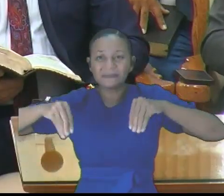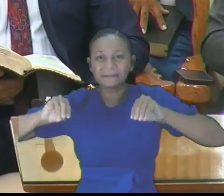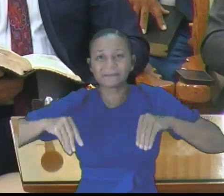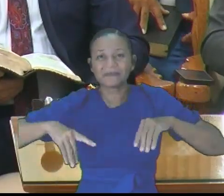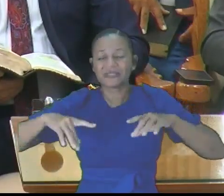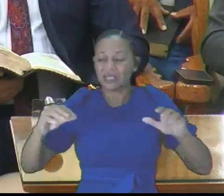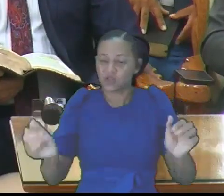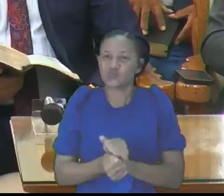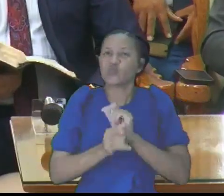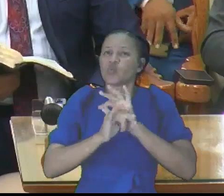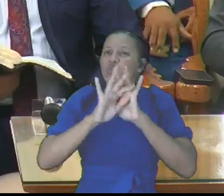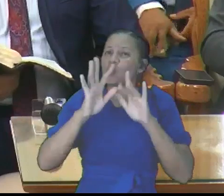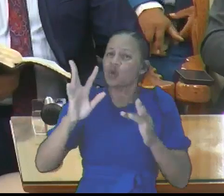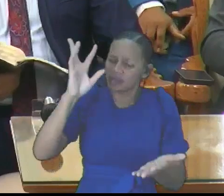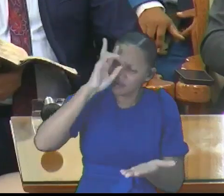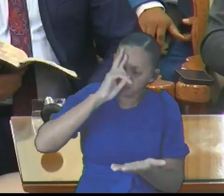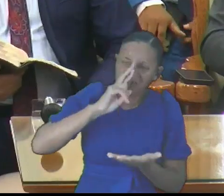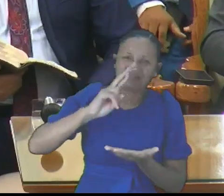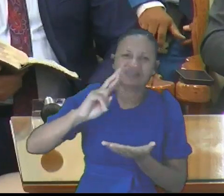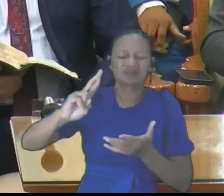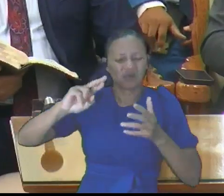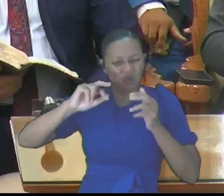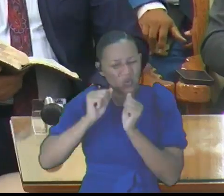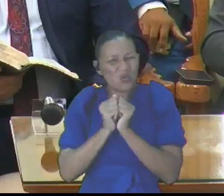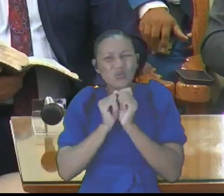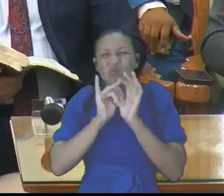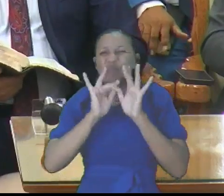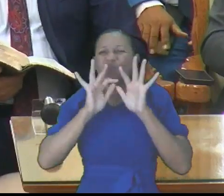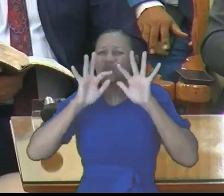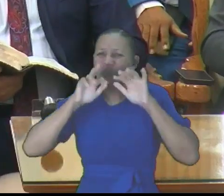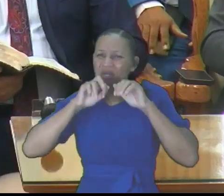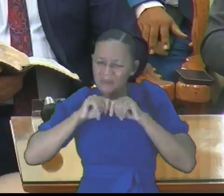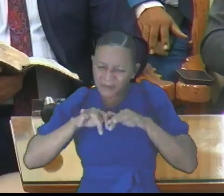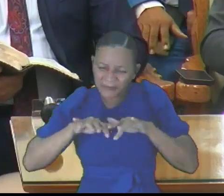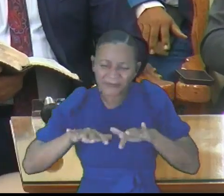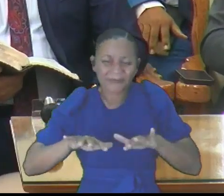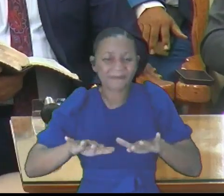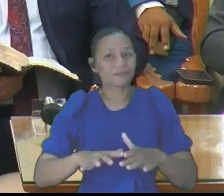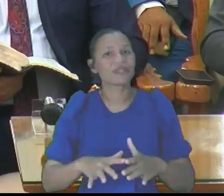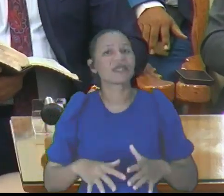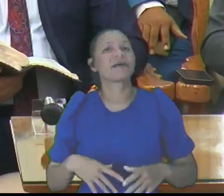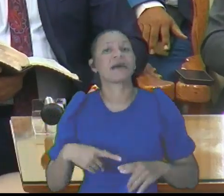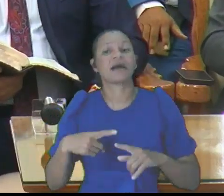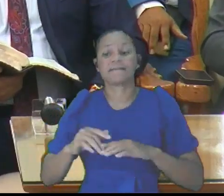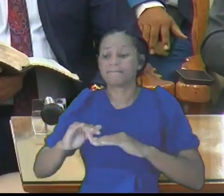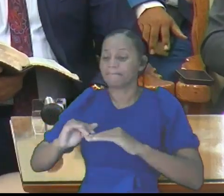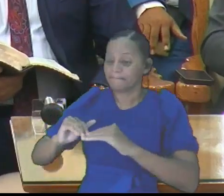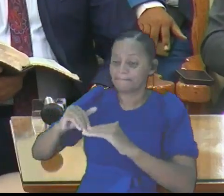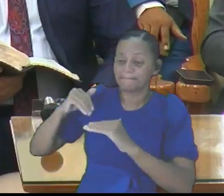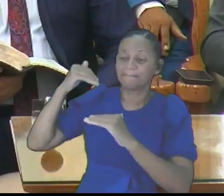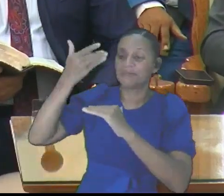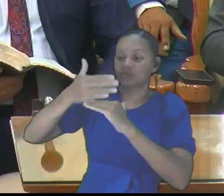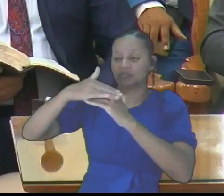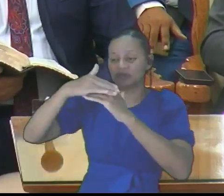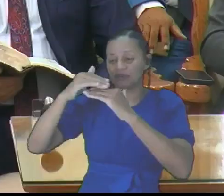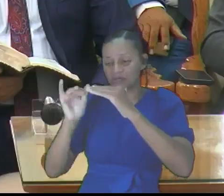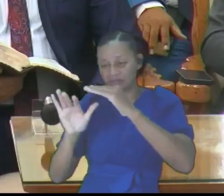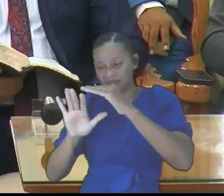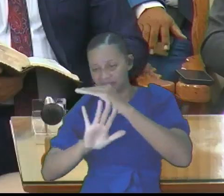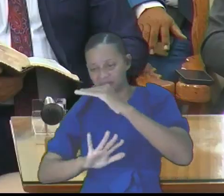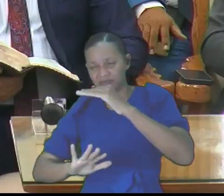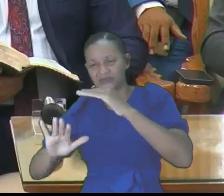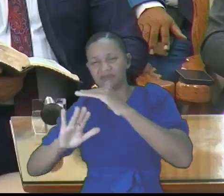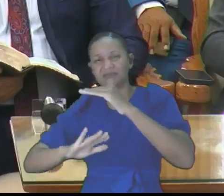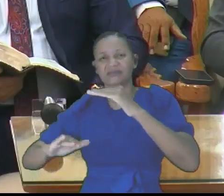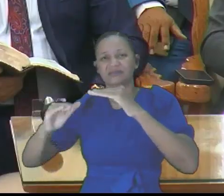a glória do Senhor, o que, irmãos? Encheu o tabernáculo. Agora, por cima de toda aquela beleza, Deus